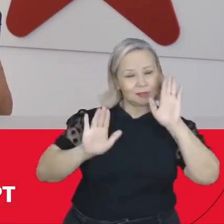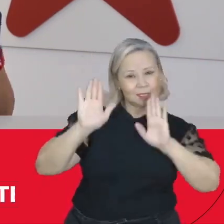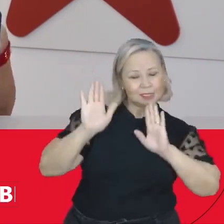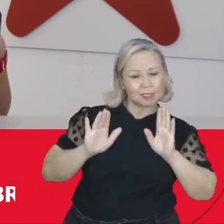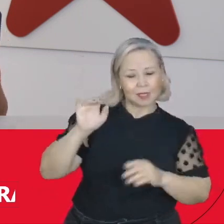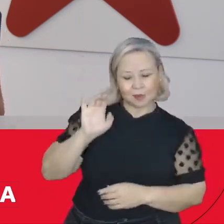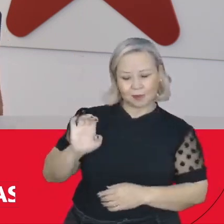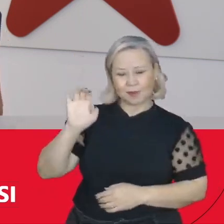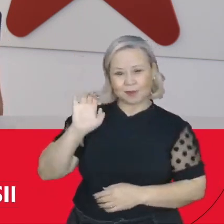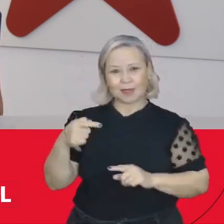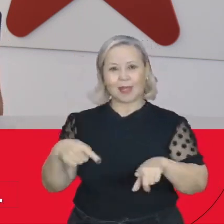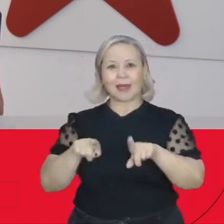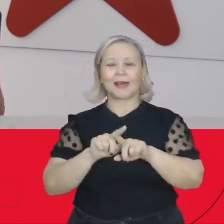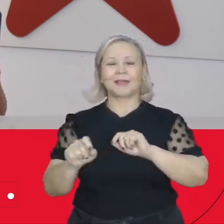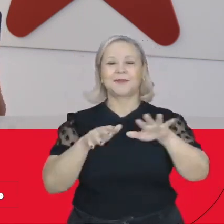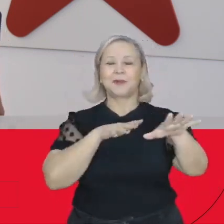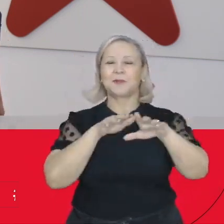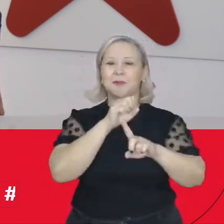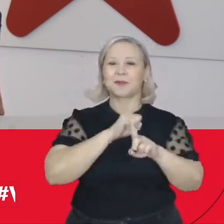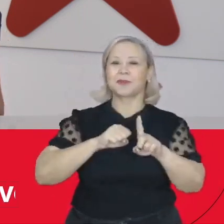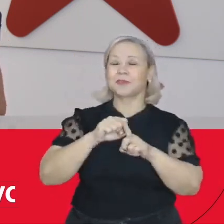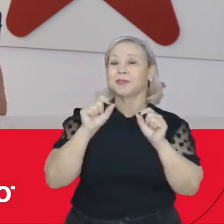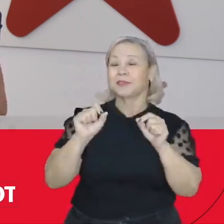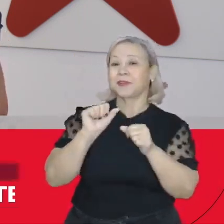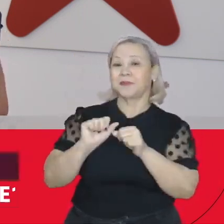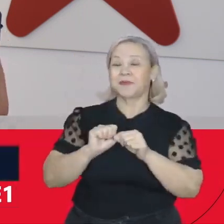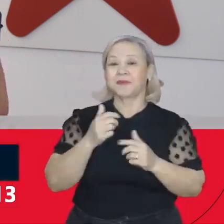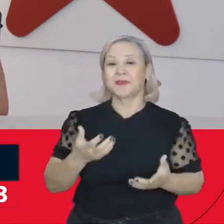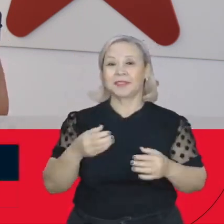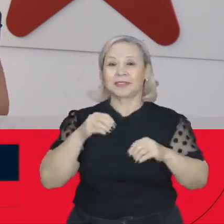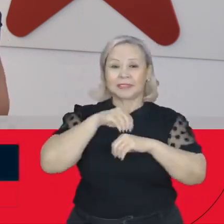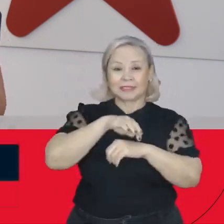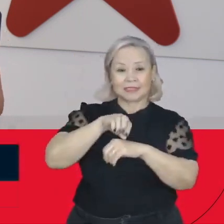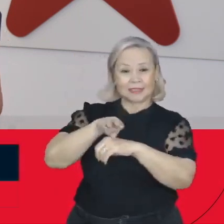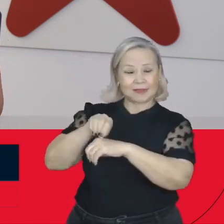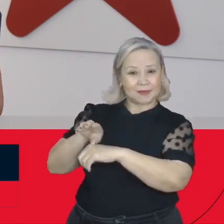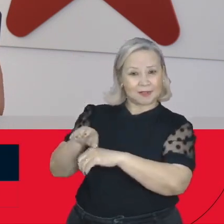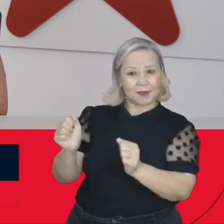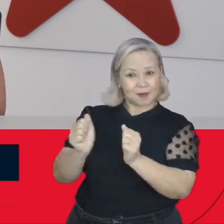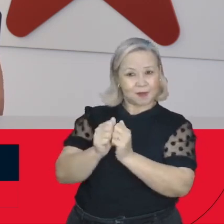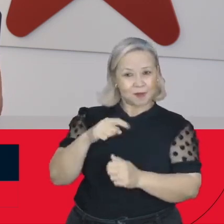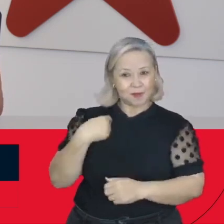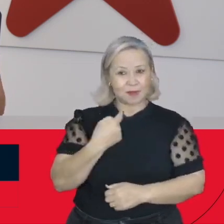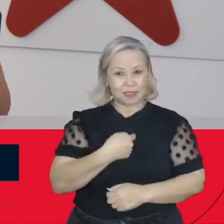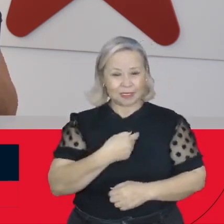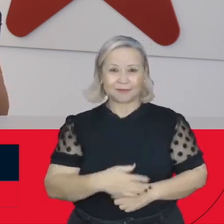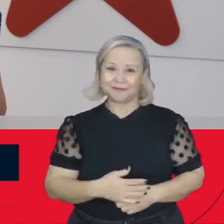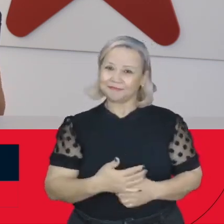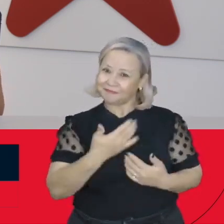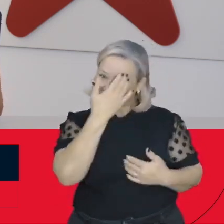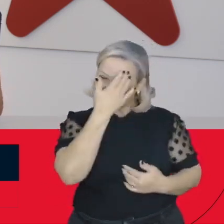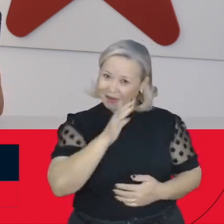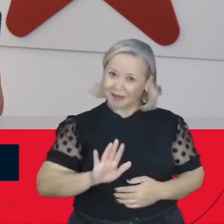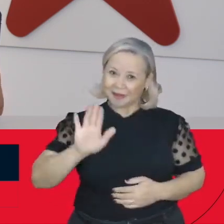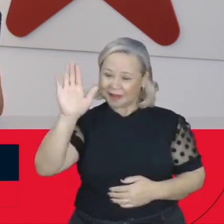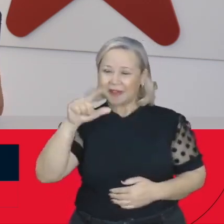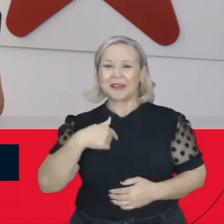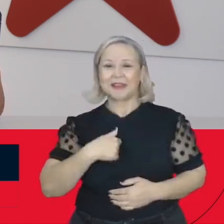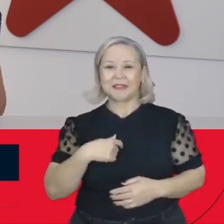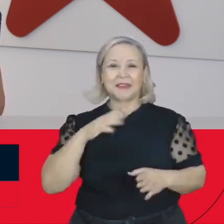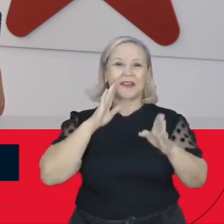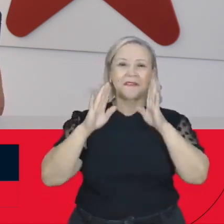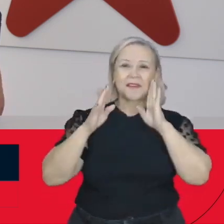nacional e estadual, para a gente fazer uma nova conexão do poder público com cidadãos e cidadãs. Maravilha. Falando em